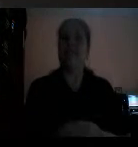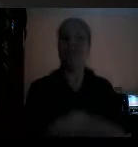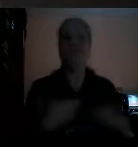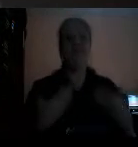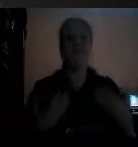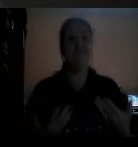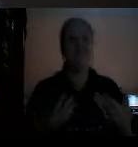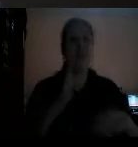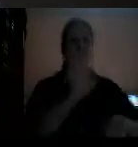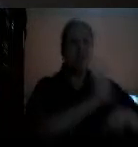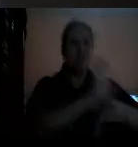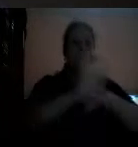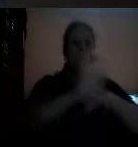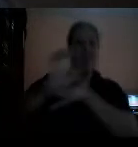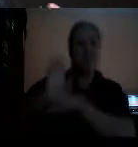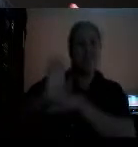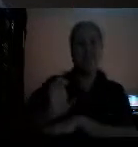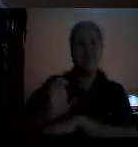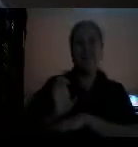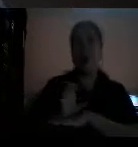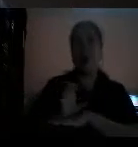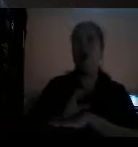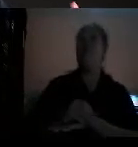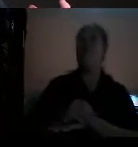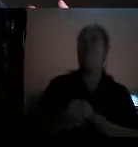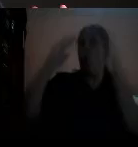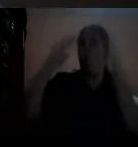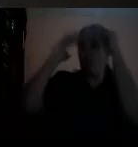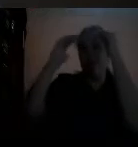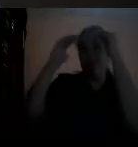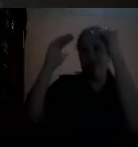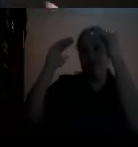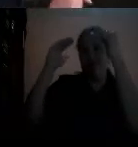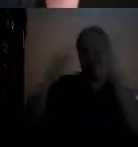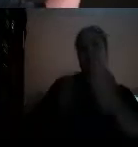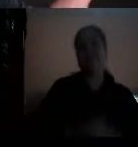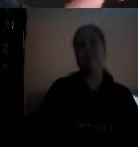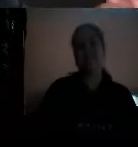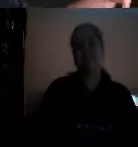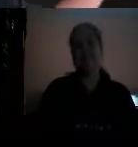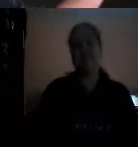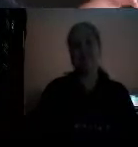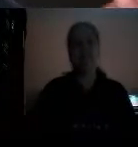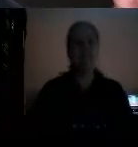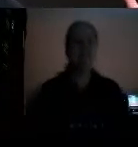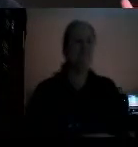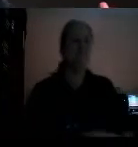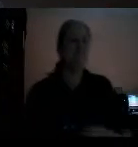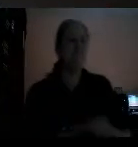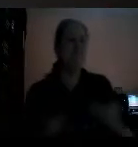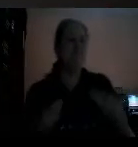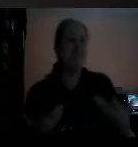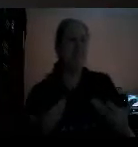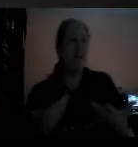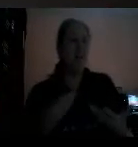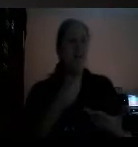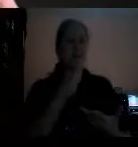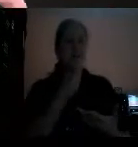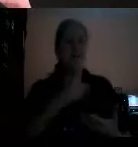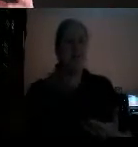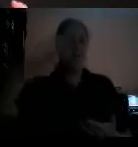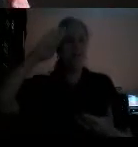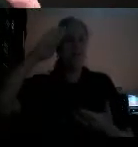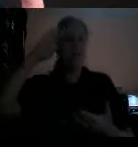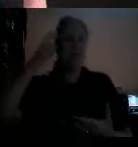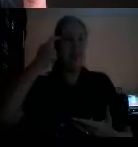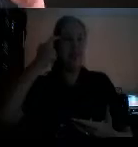quê? A força não está só numa Heartland. A força está onde? Em controlar os fluxos navais. Isso vai ser